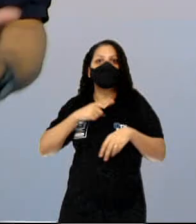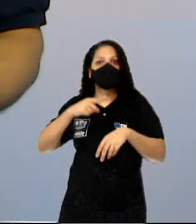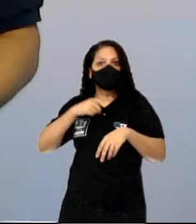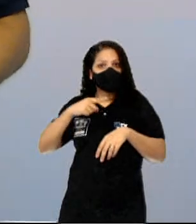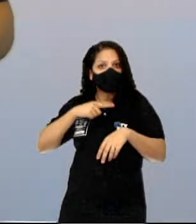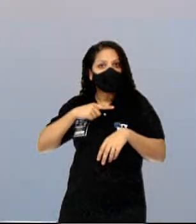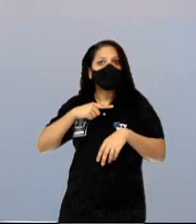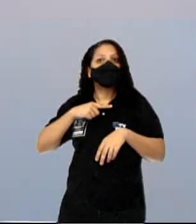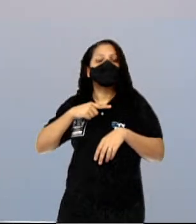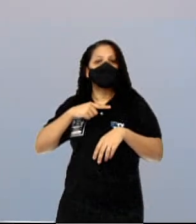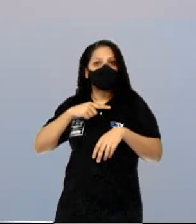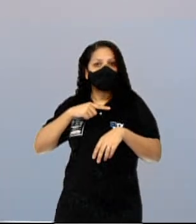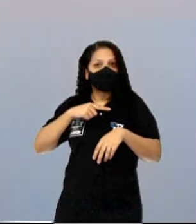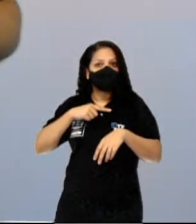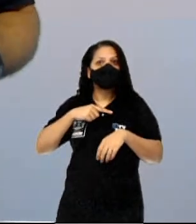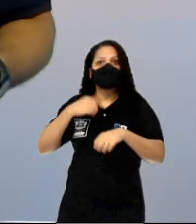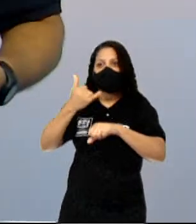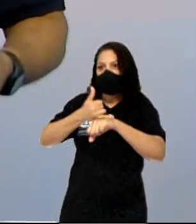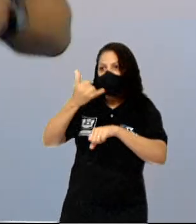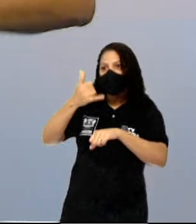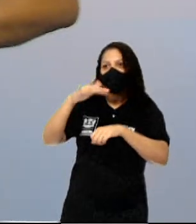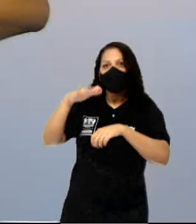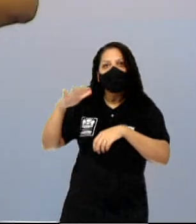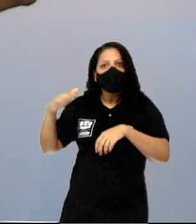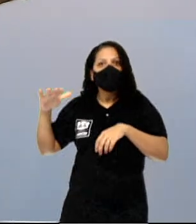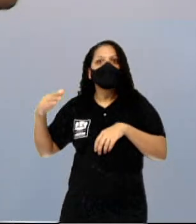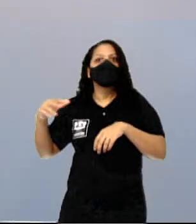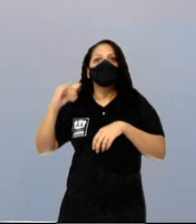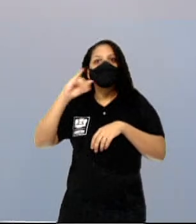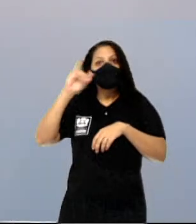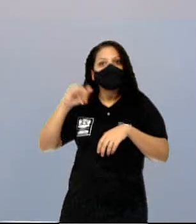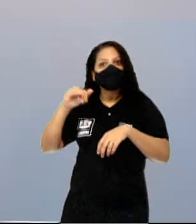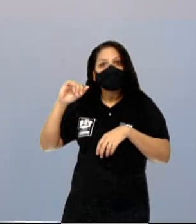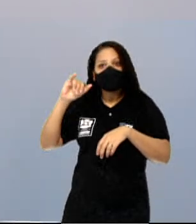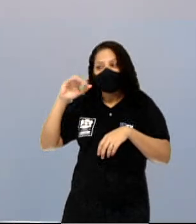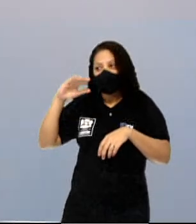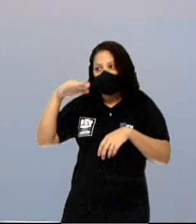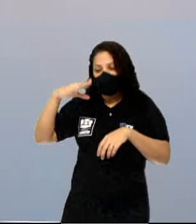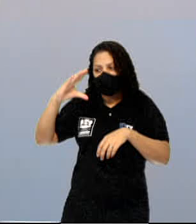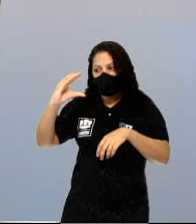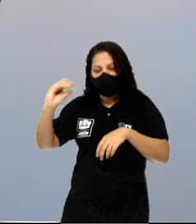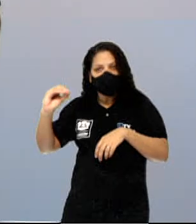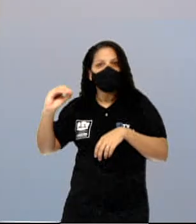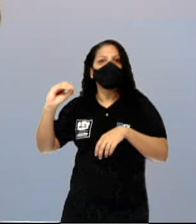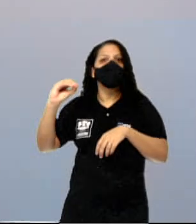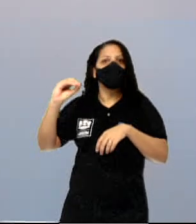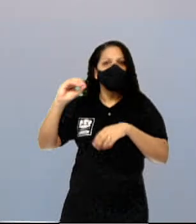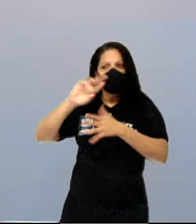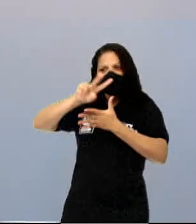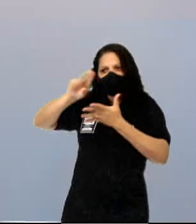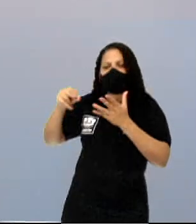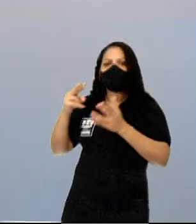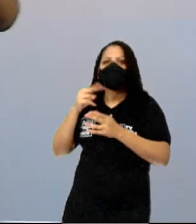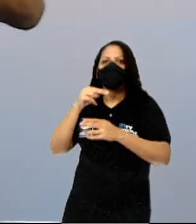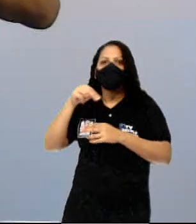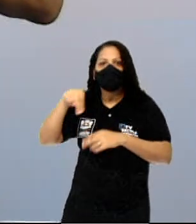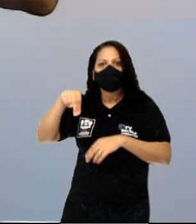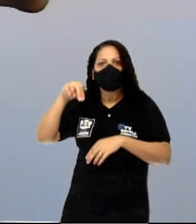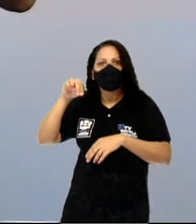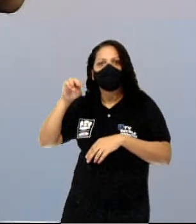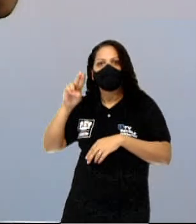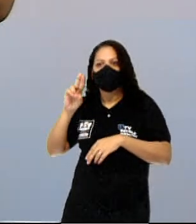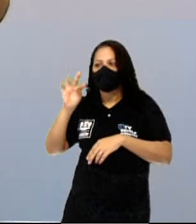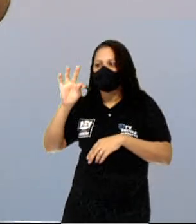como alumínio, como o próprio zinco. Há quem diga também que isso é feito das queimadas, porque durante o período seco,